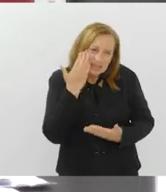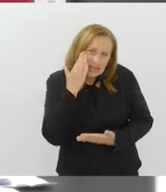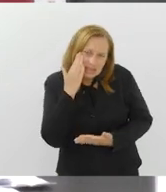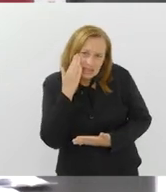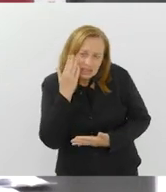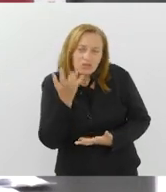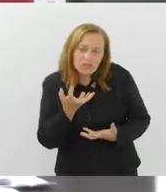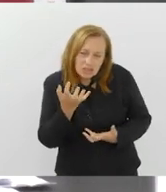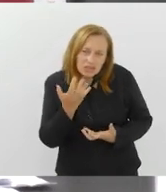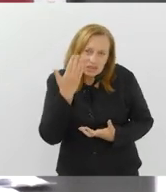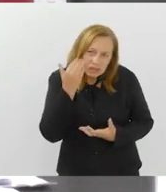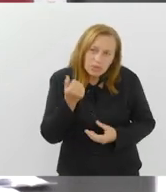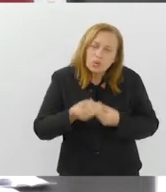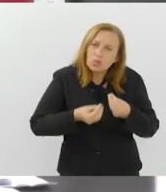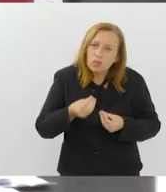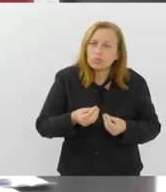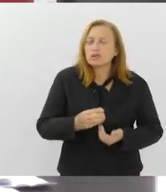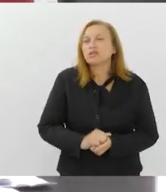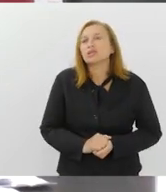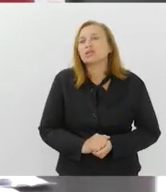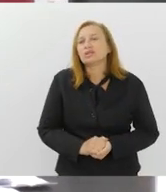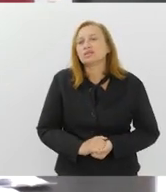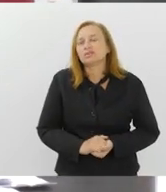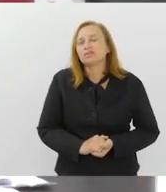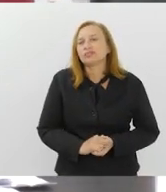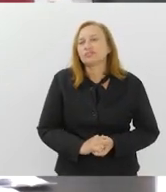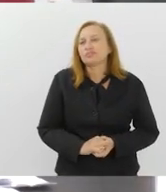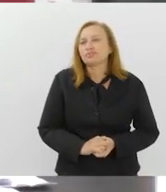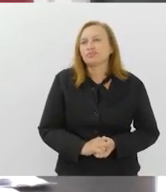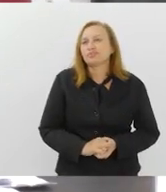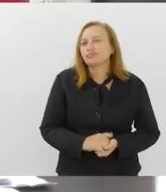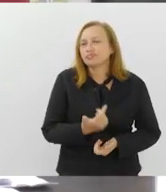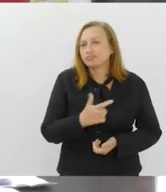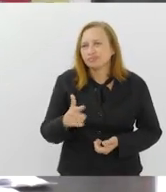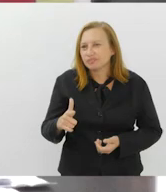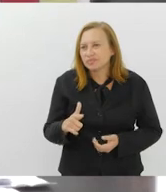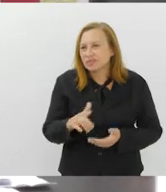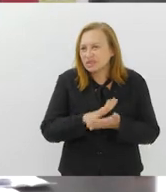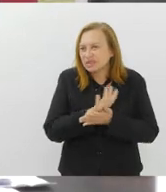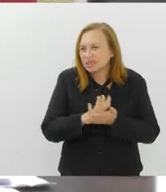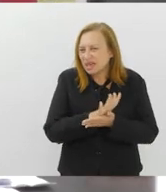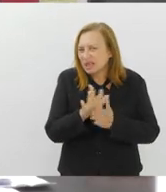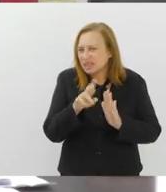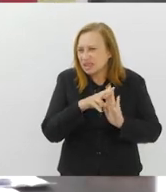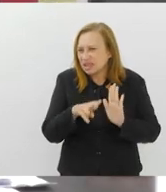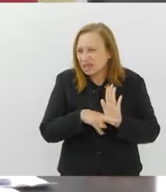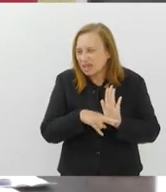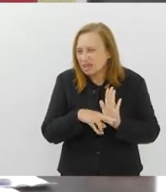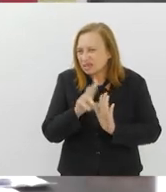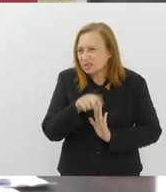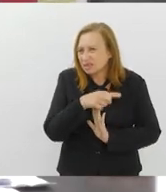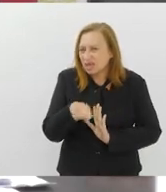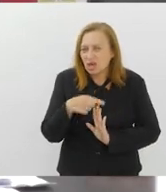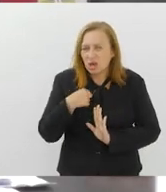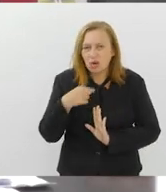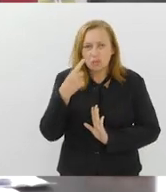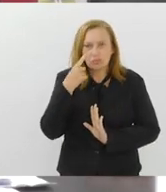entender com Vossa Senhoria isso, que não houve nenhum critério nesse cancelamento. Quer dizer, eu